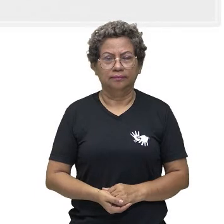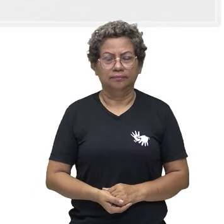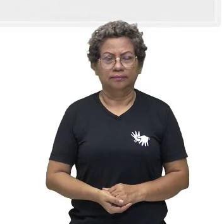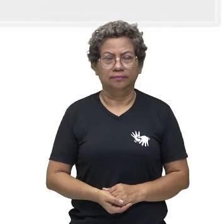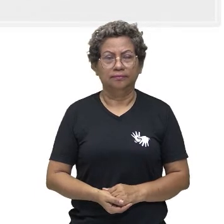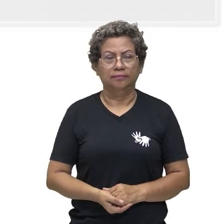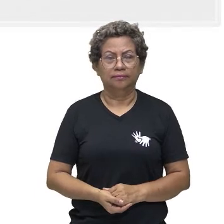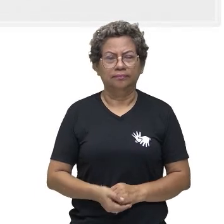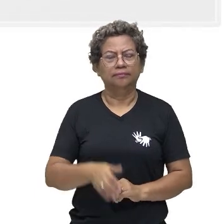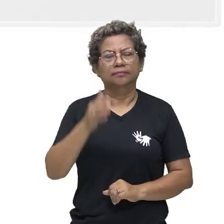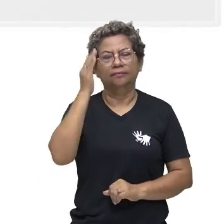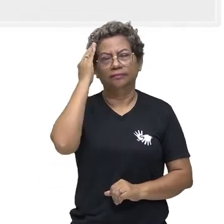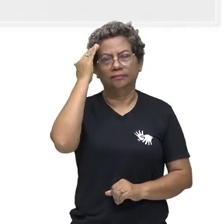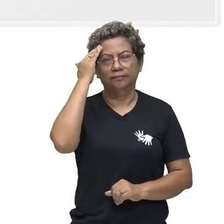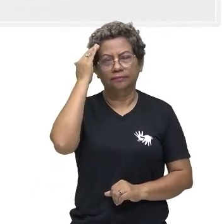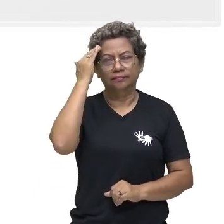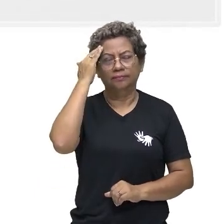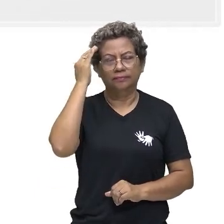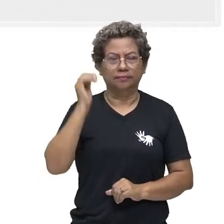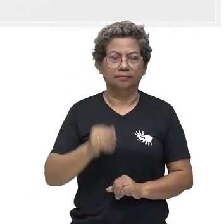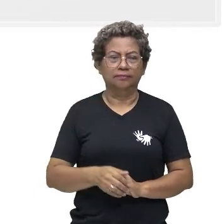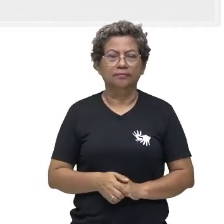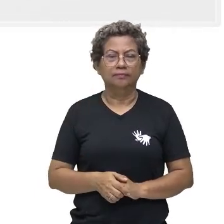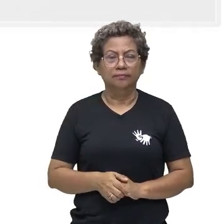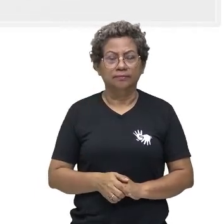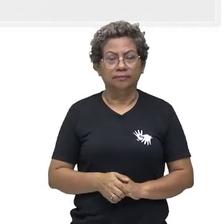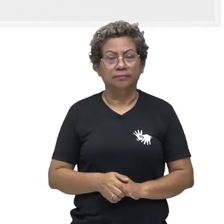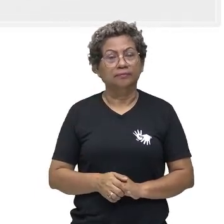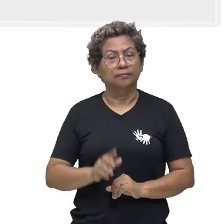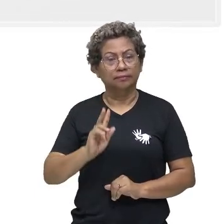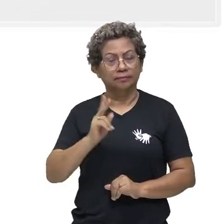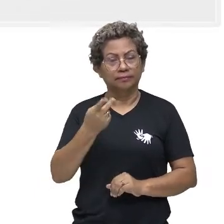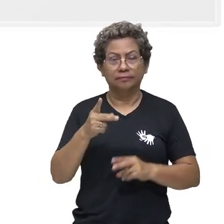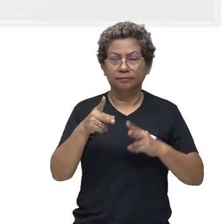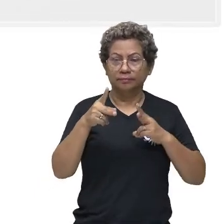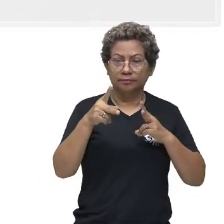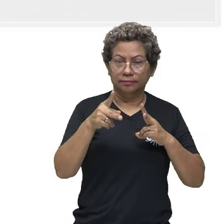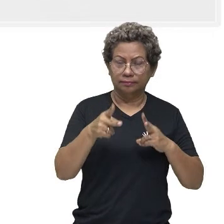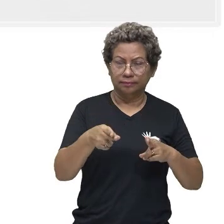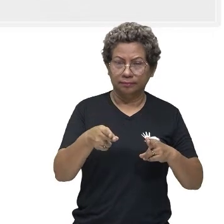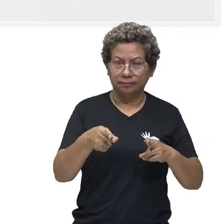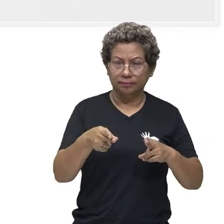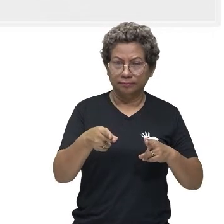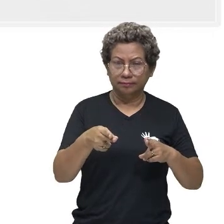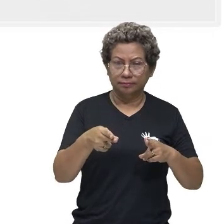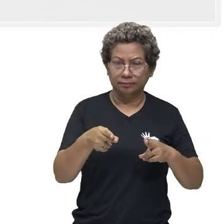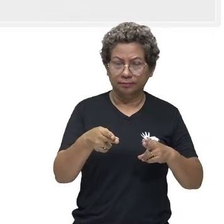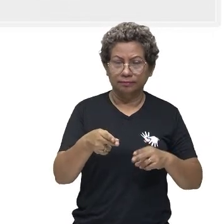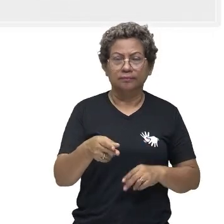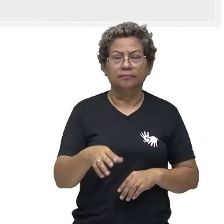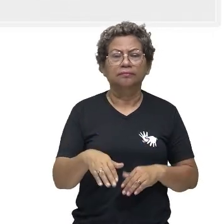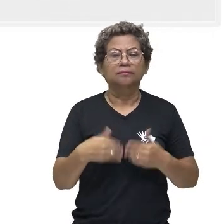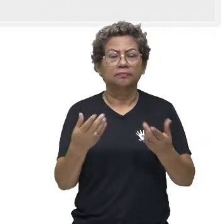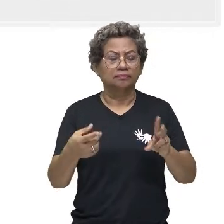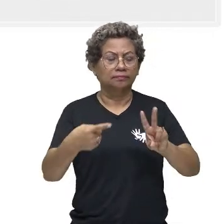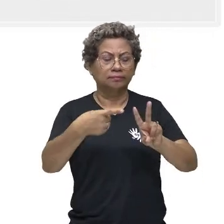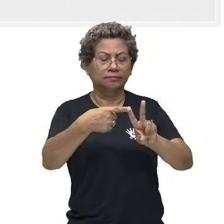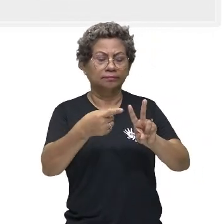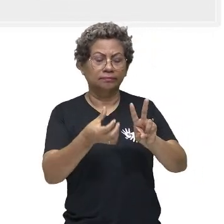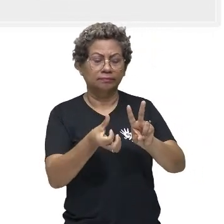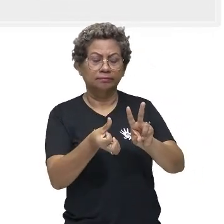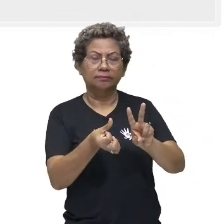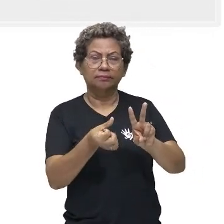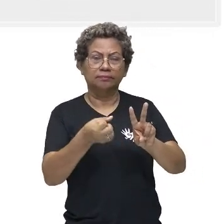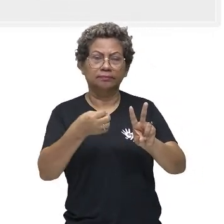qual é a raiz quadrada de 64. Raiz quadrada de